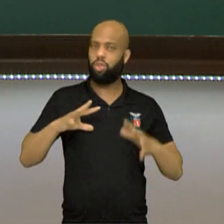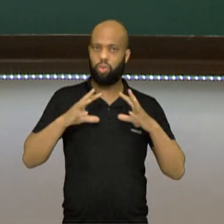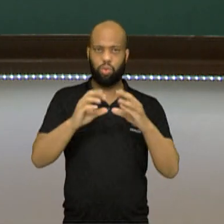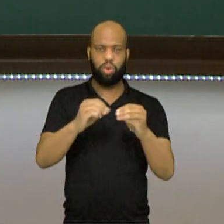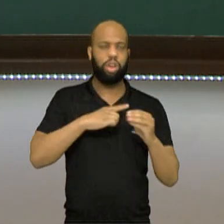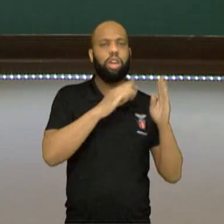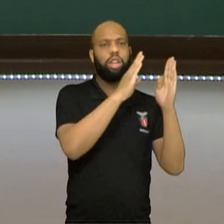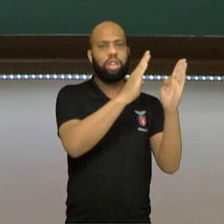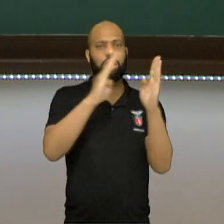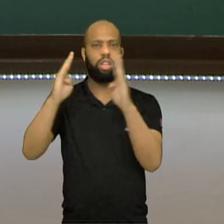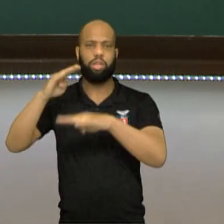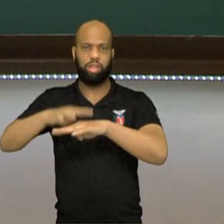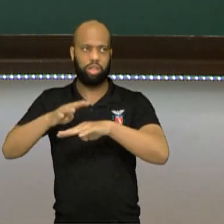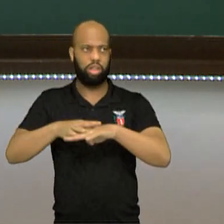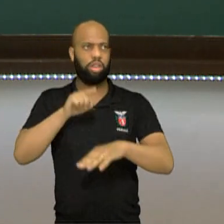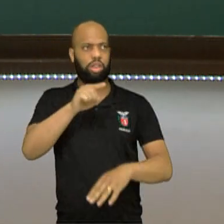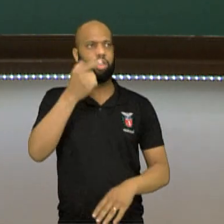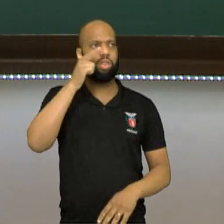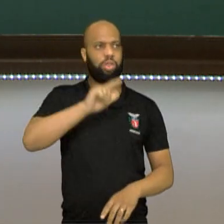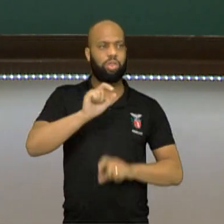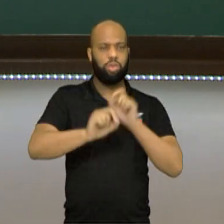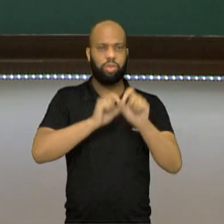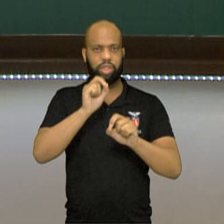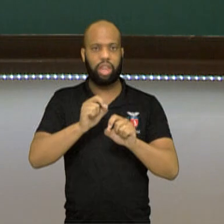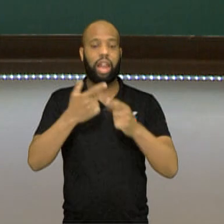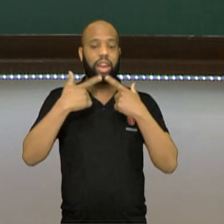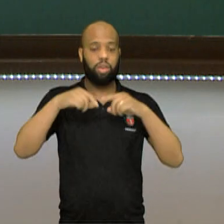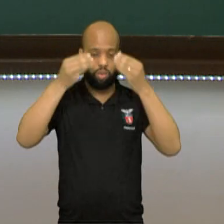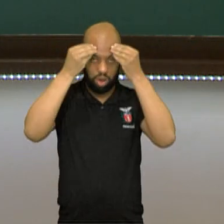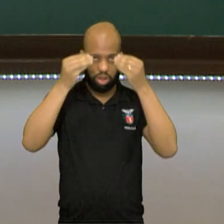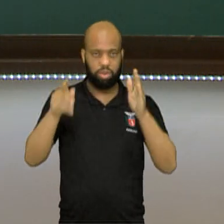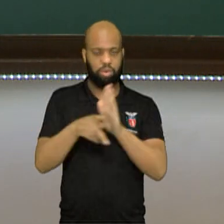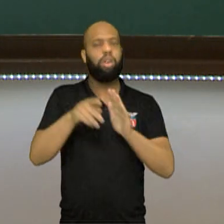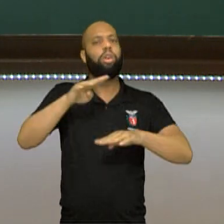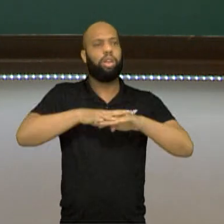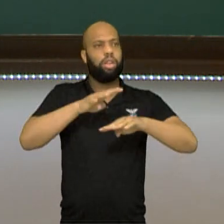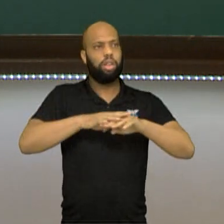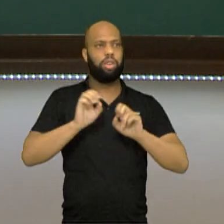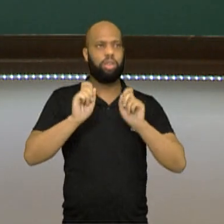da situação problema para você traduzir para uma linguagem matemática, tá bom?